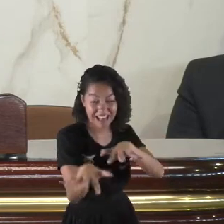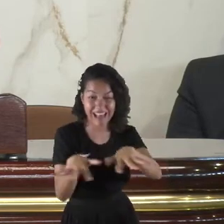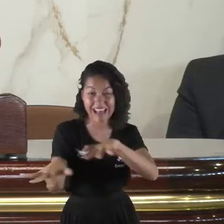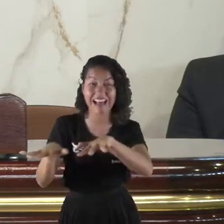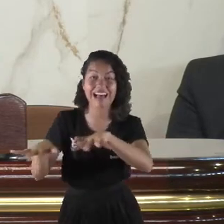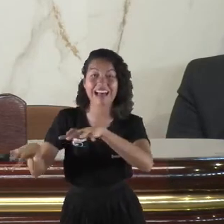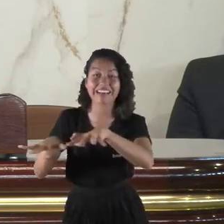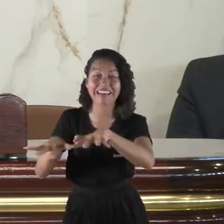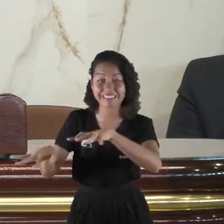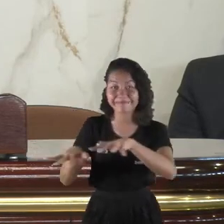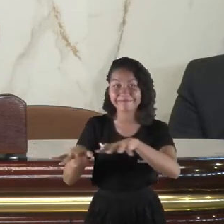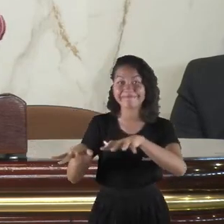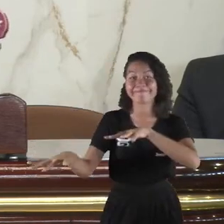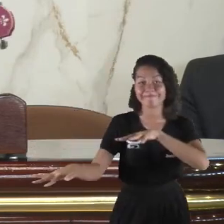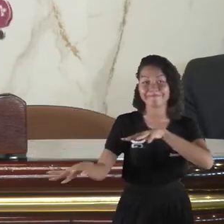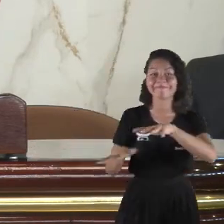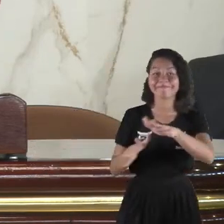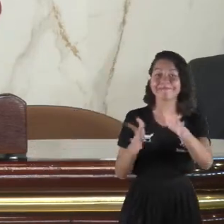Diante da